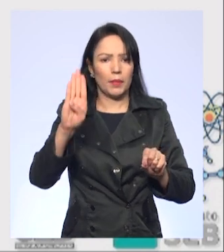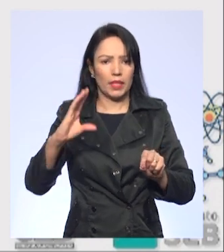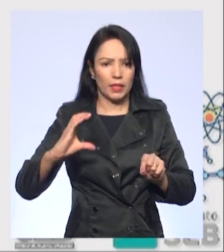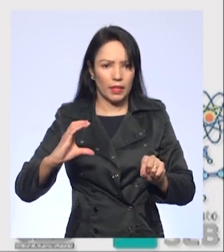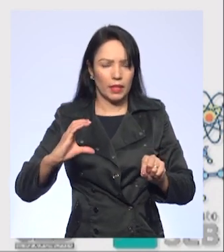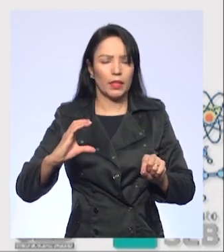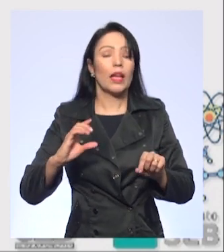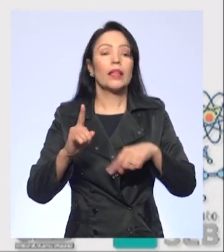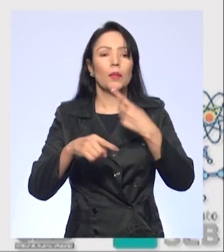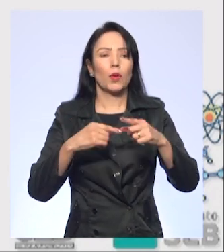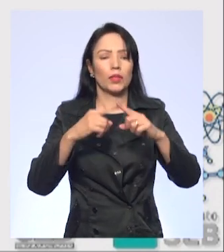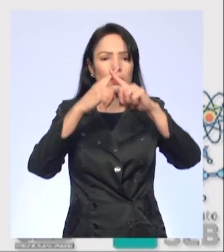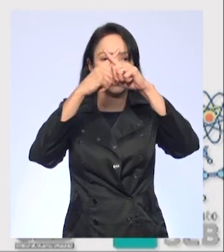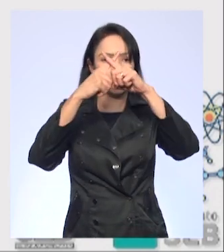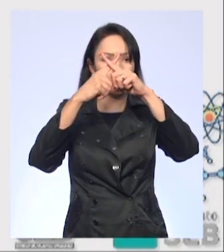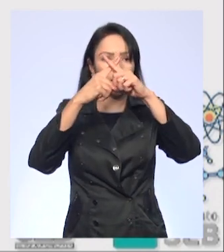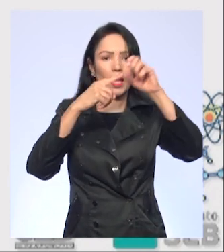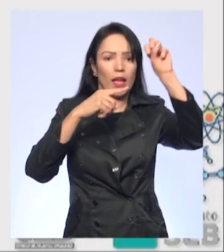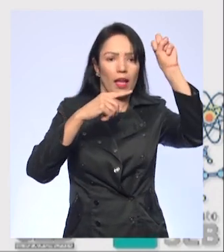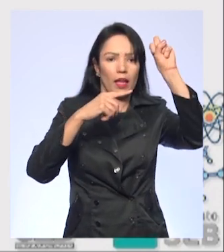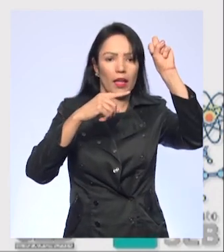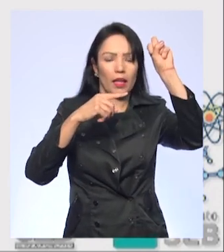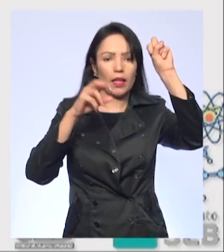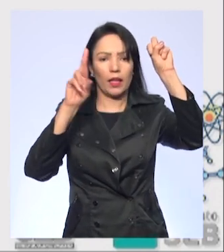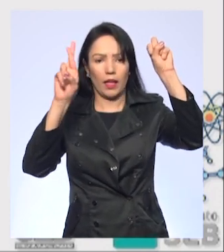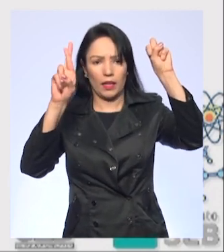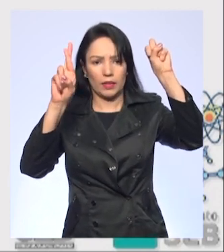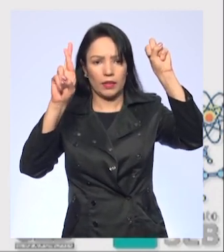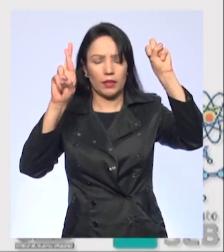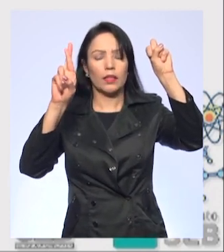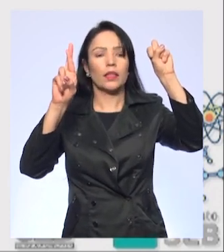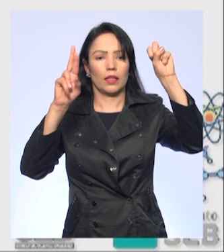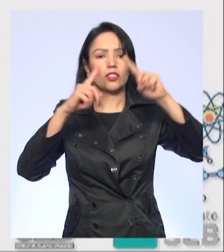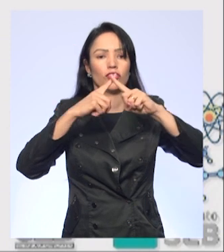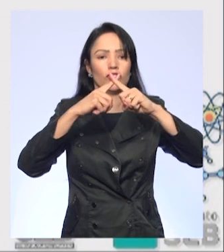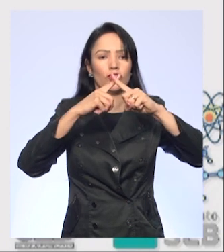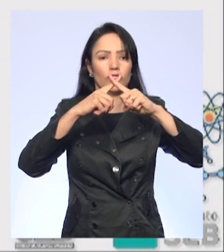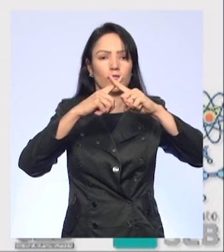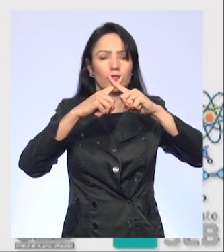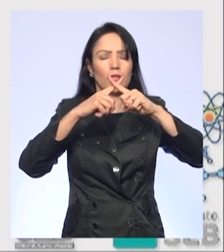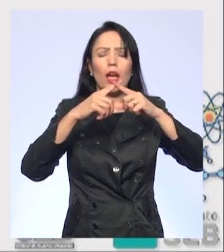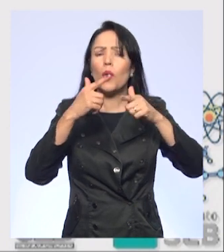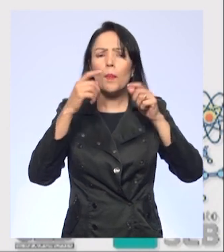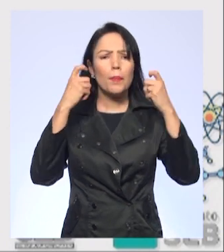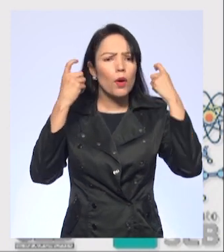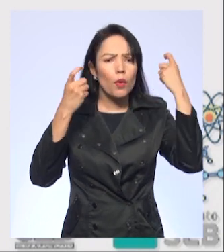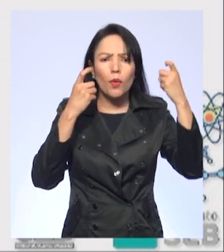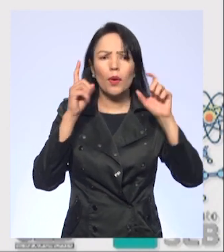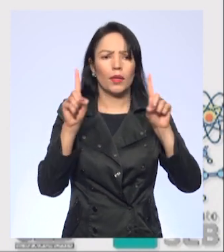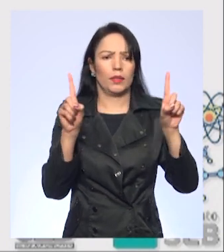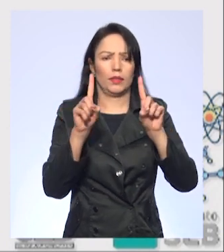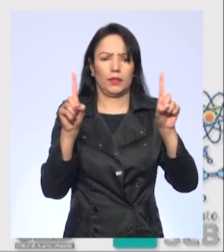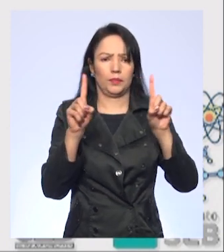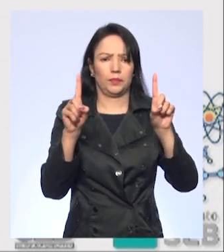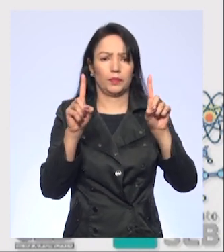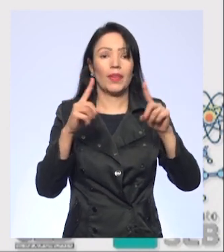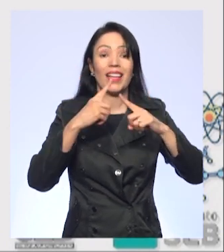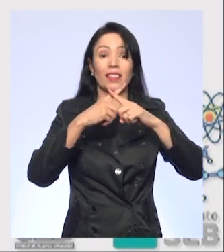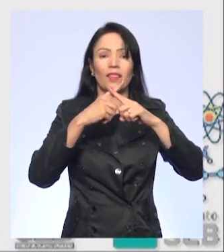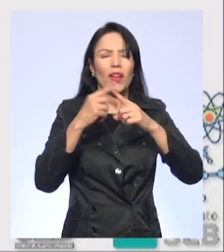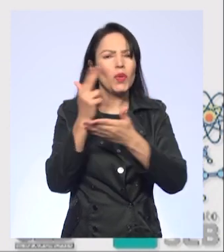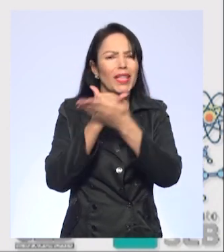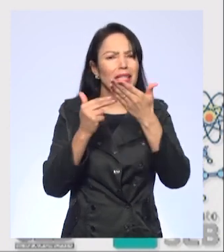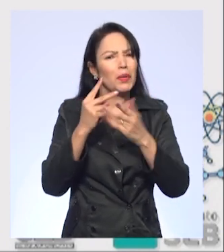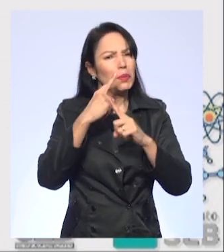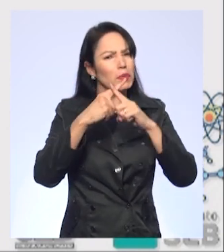retas transversais RS em forma de X. Não se preocupe que as retas transversais estão formando um X, não